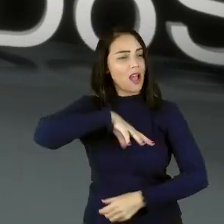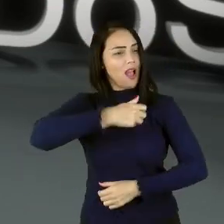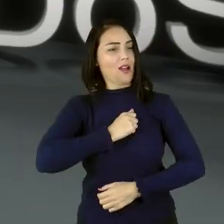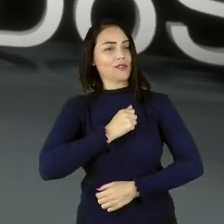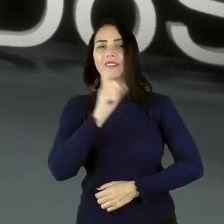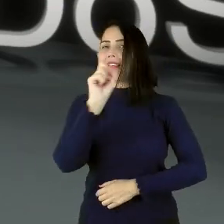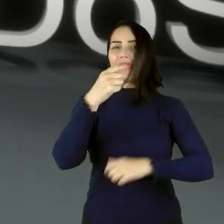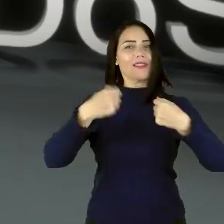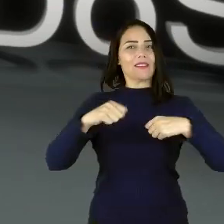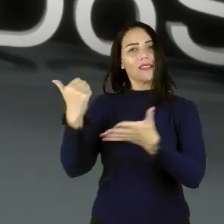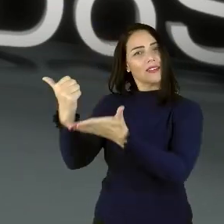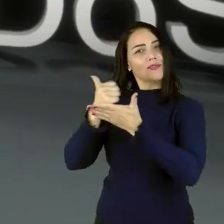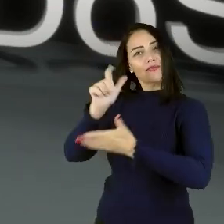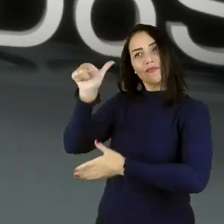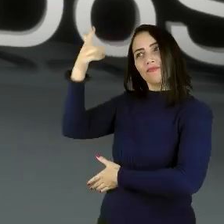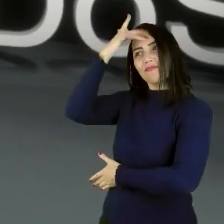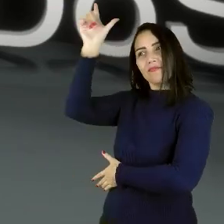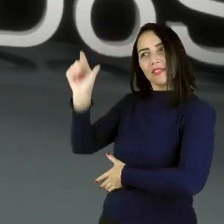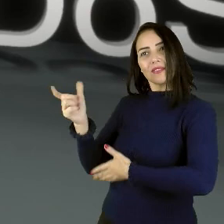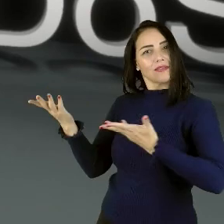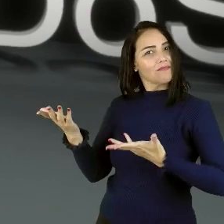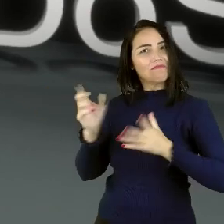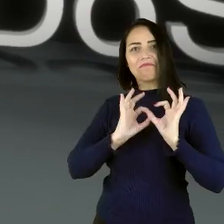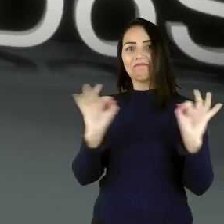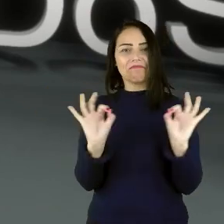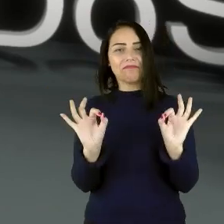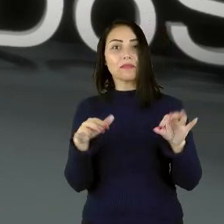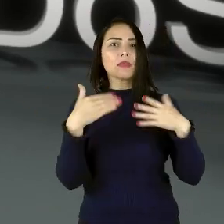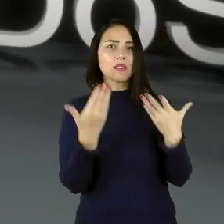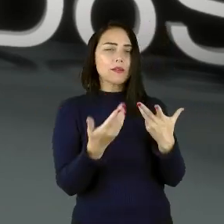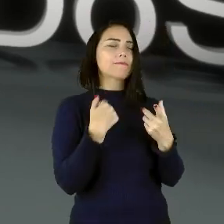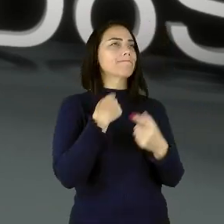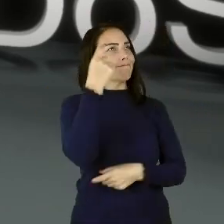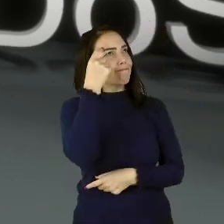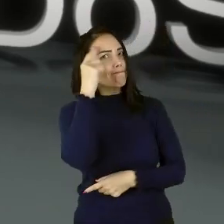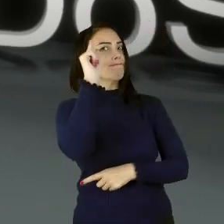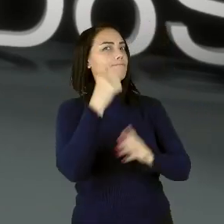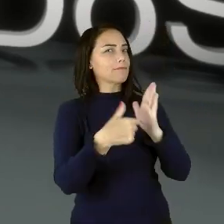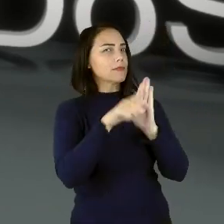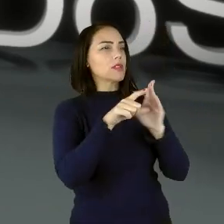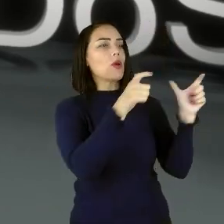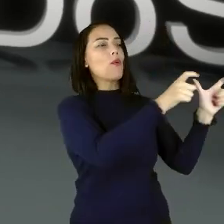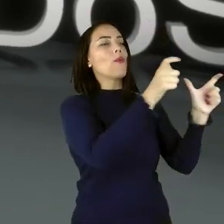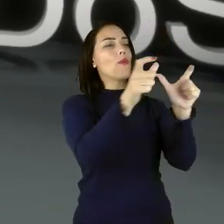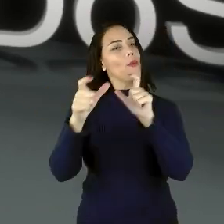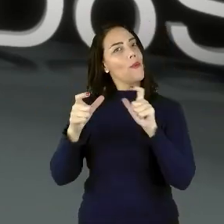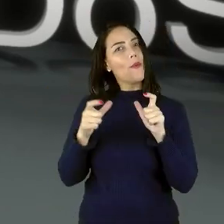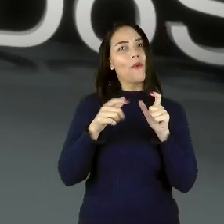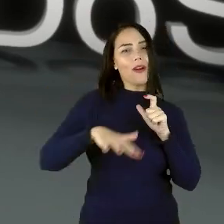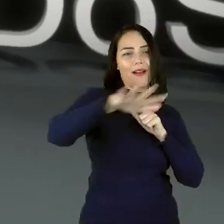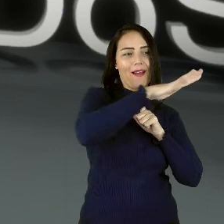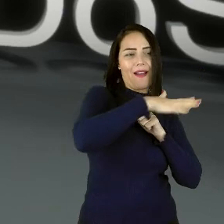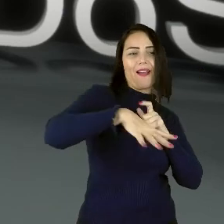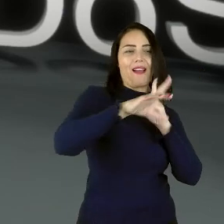necessidade de ajuda de outra pessoa. Além disso, foram previstos muitos espaços de encontro